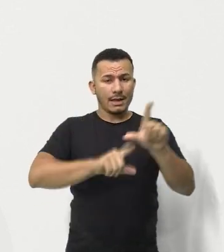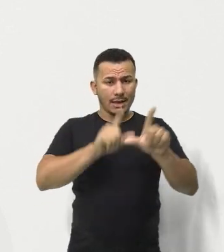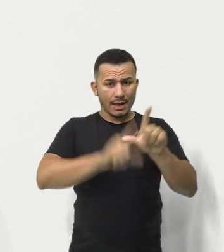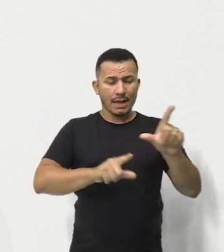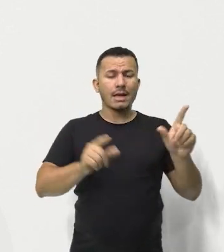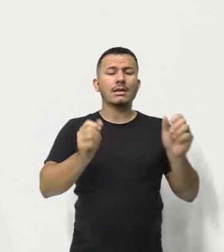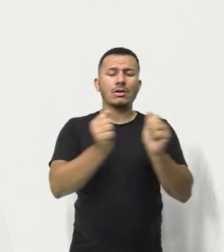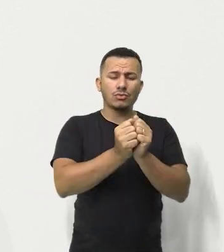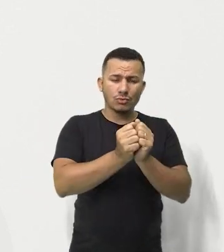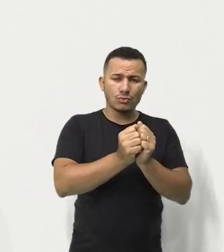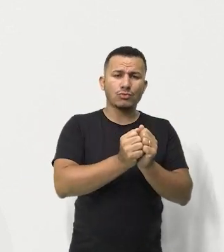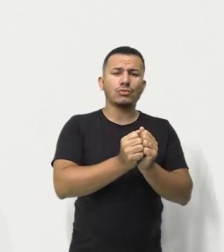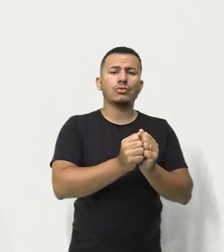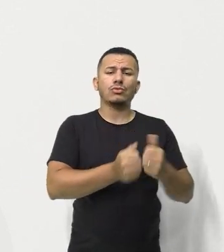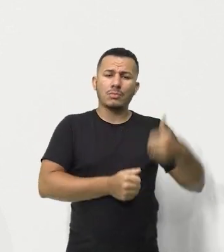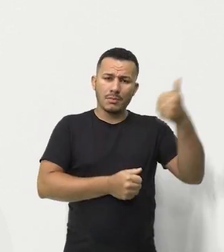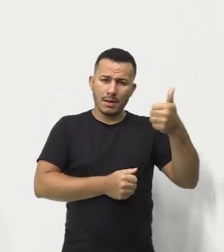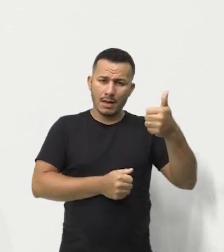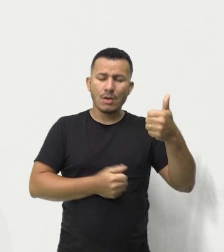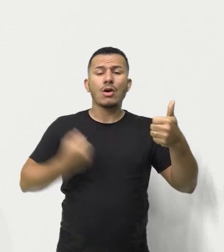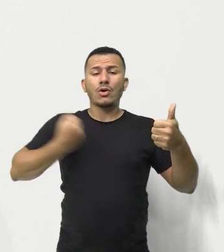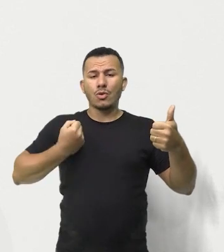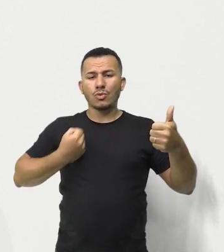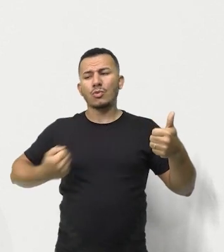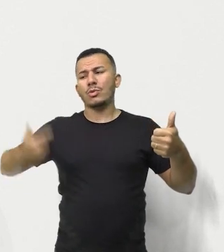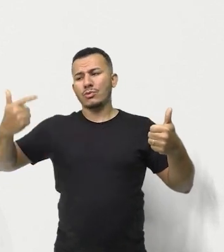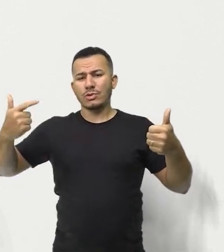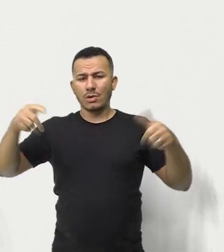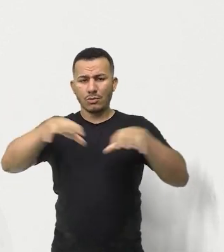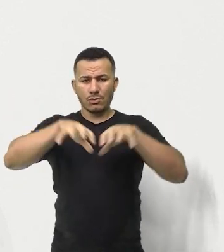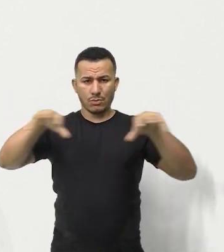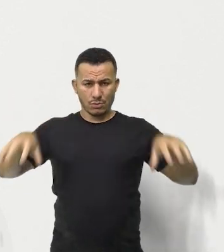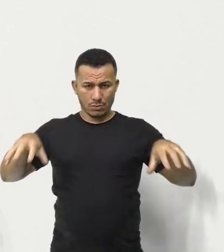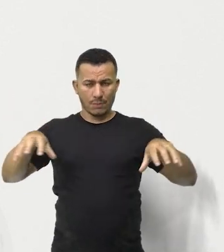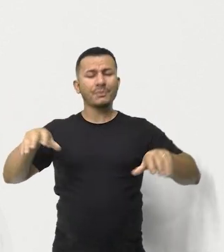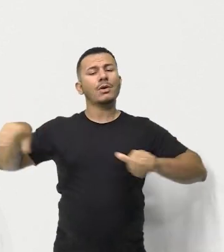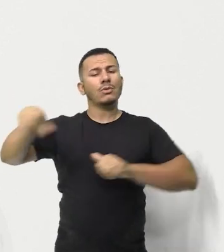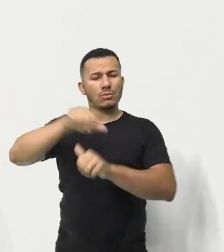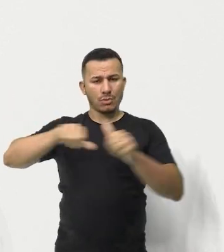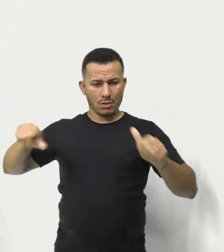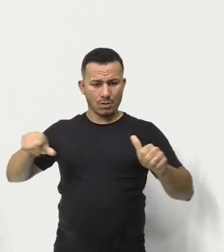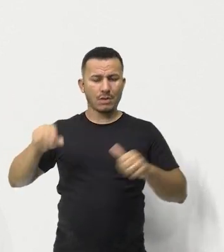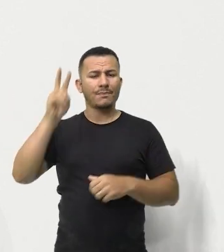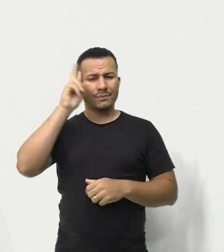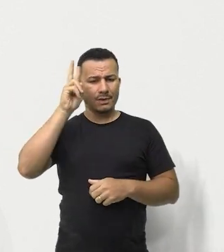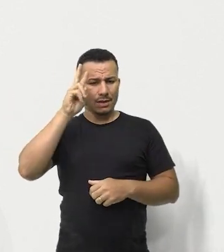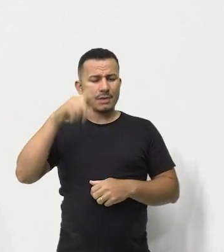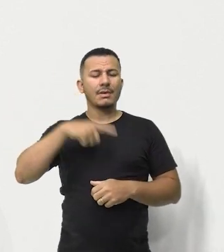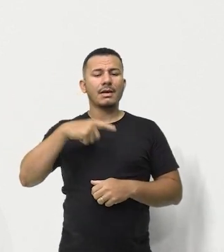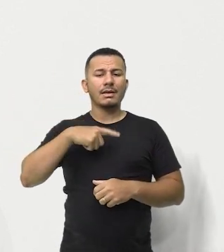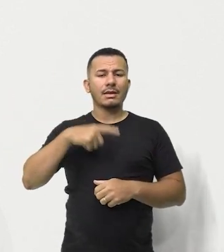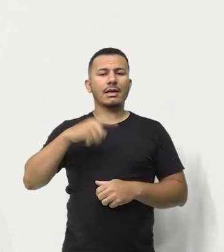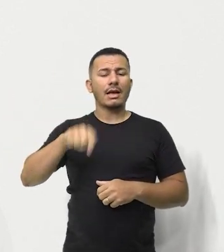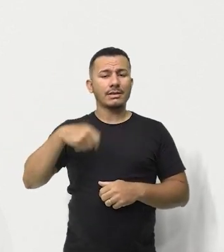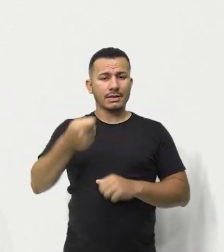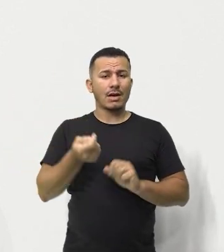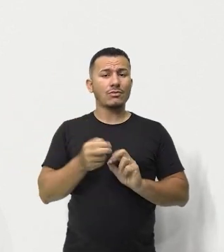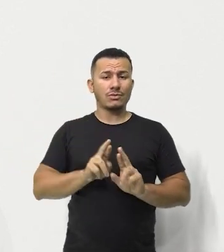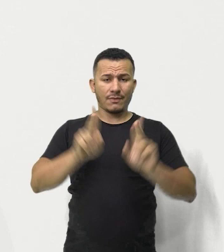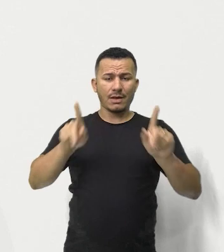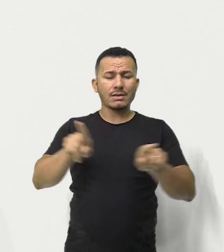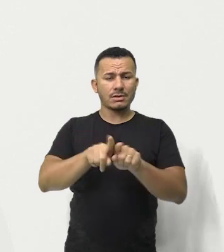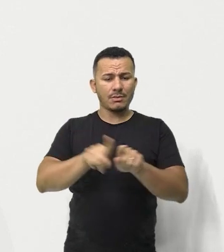Organizar. Os termos algébricos vão ter que ficar no primeiro membro e quem só é número no segundo membro. Então, vamos